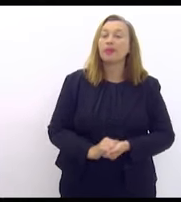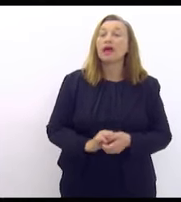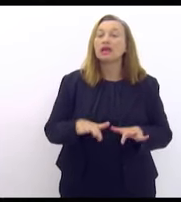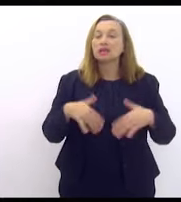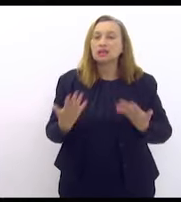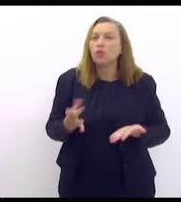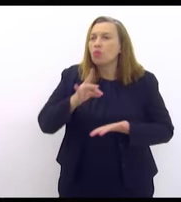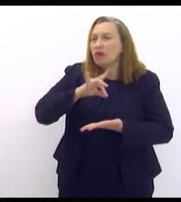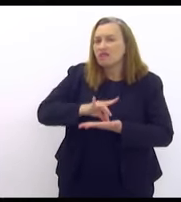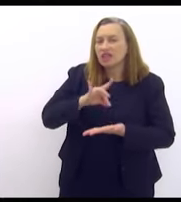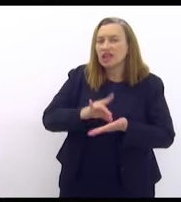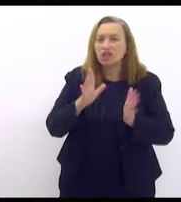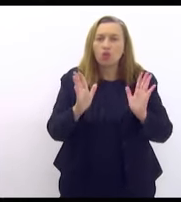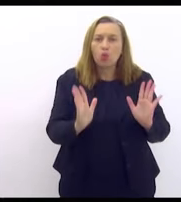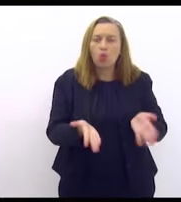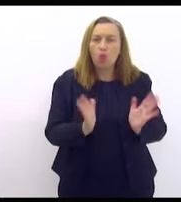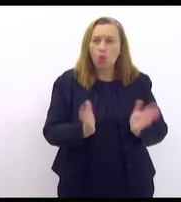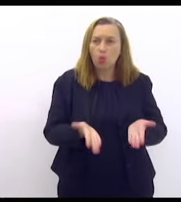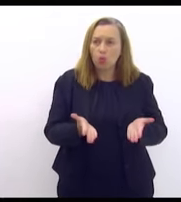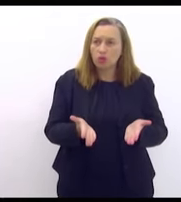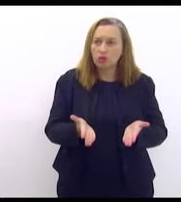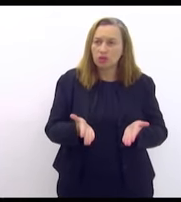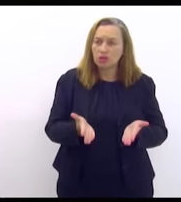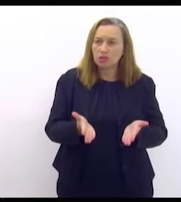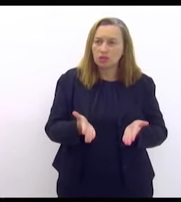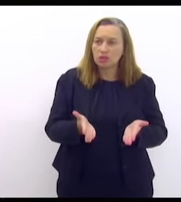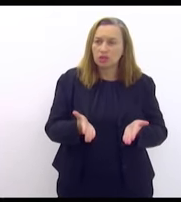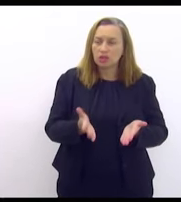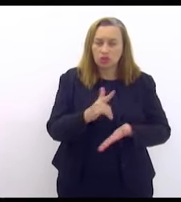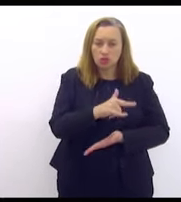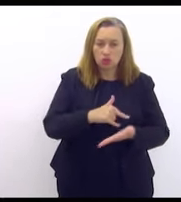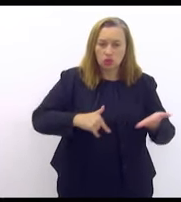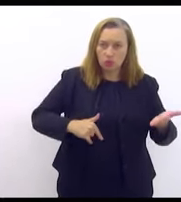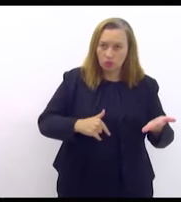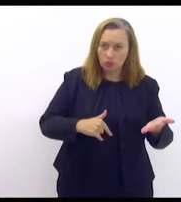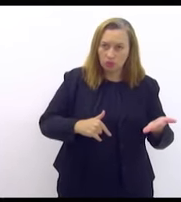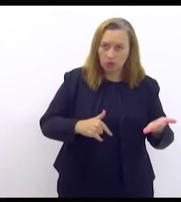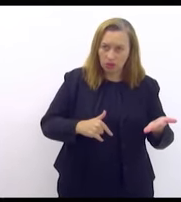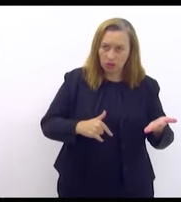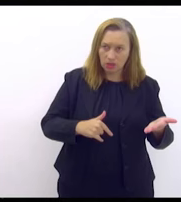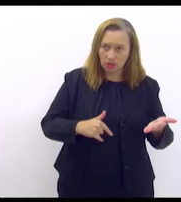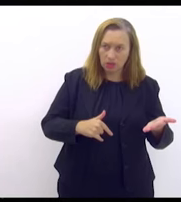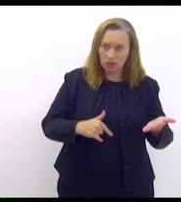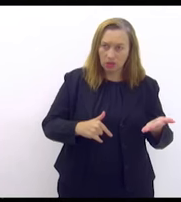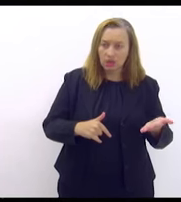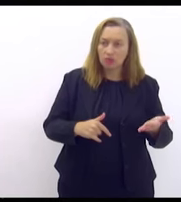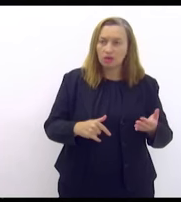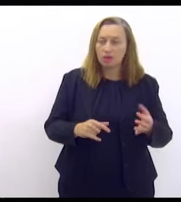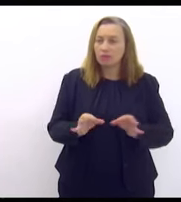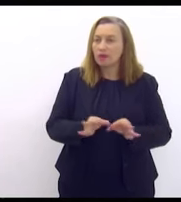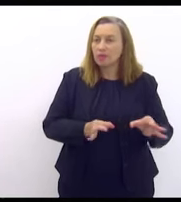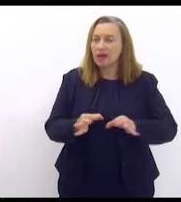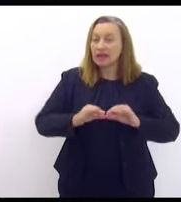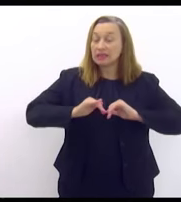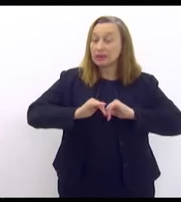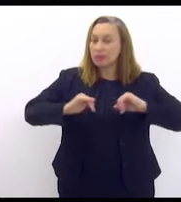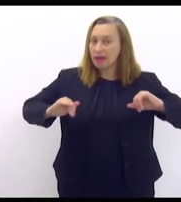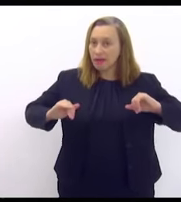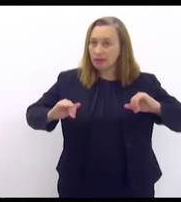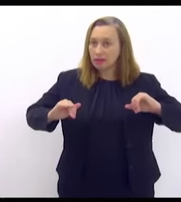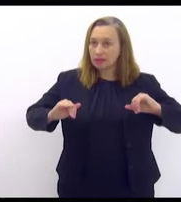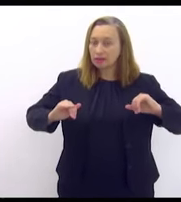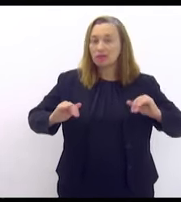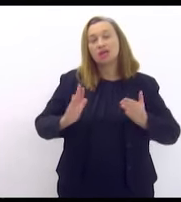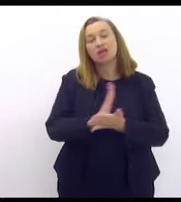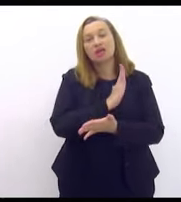na verdade, hoje, essas emissões desses documentos são feitas de forma separada e, com isso, muitas